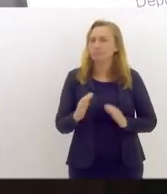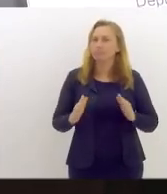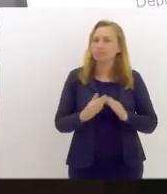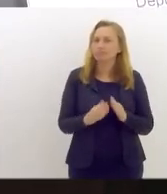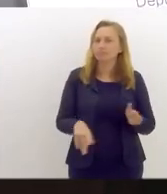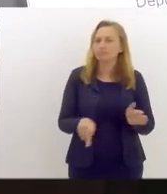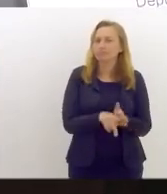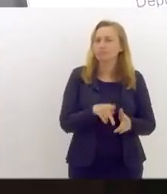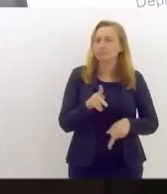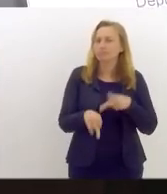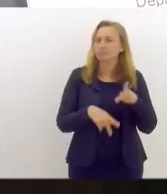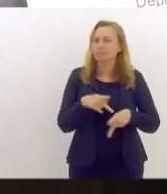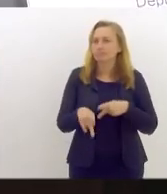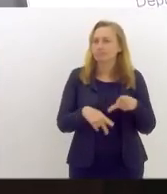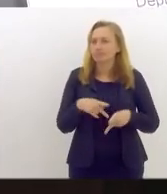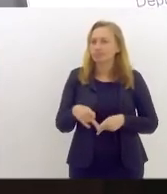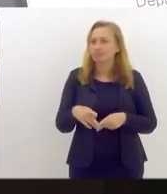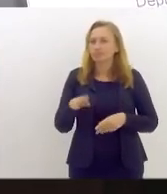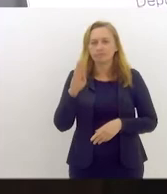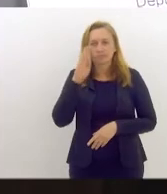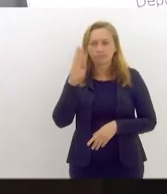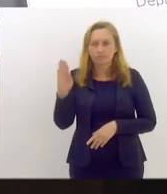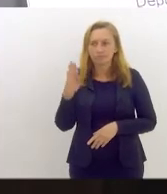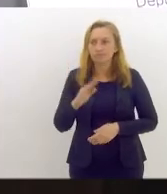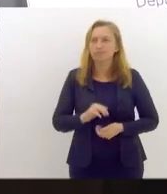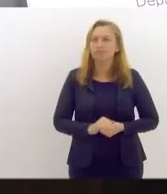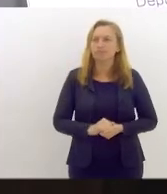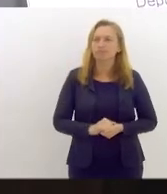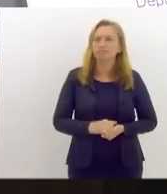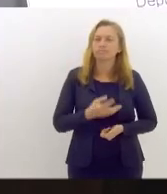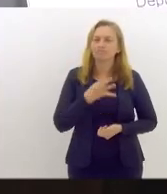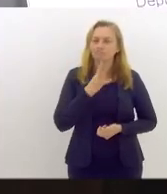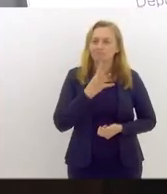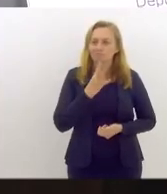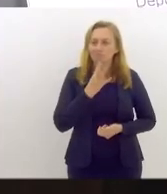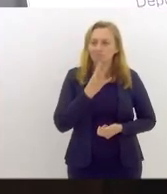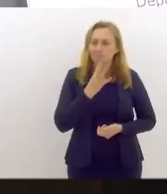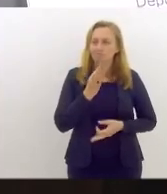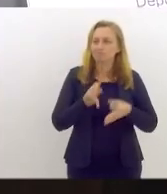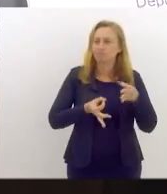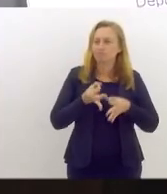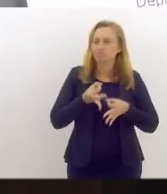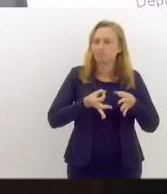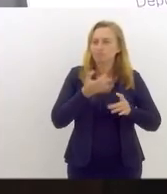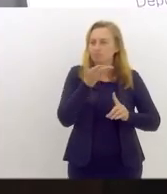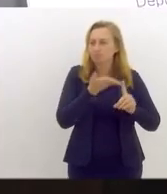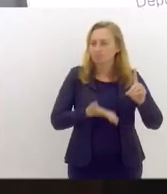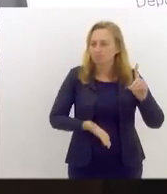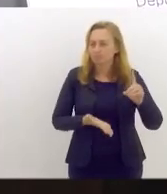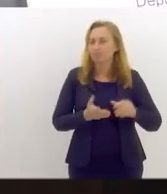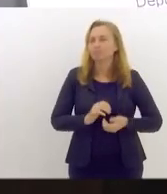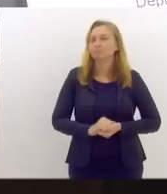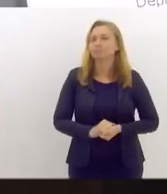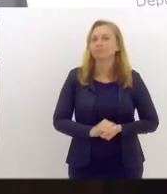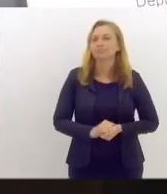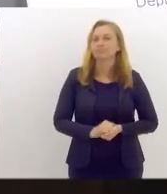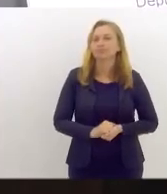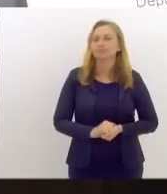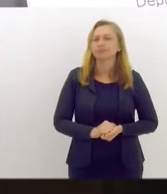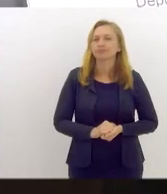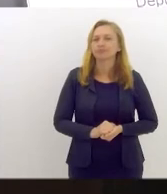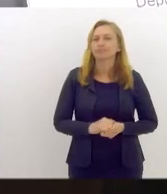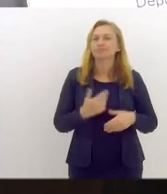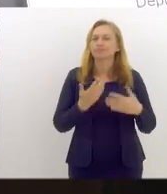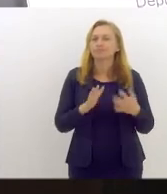do Povo através principalmente desse reconhecimento dessa justa homenagem estaria de